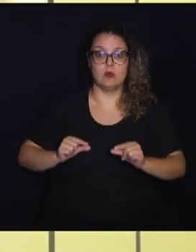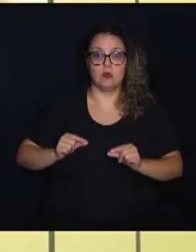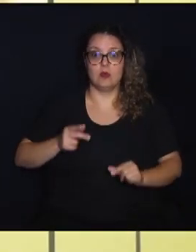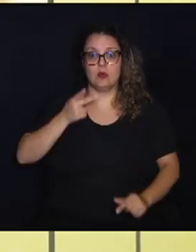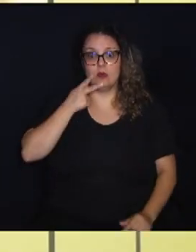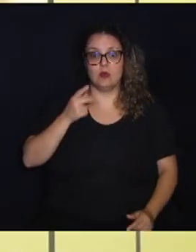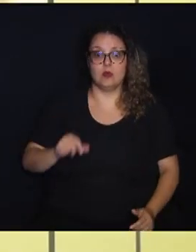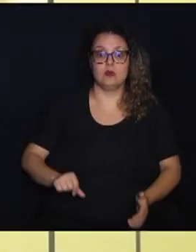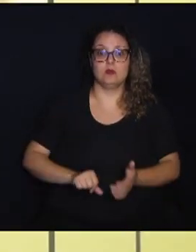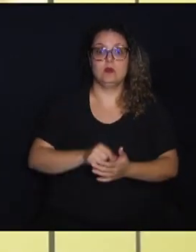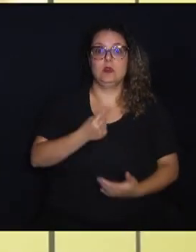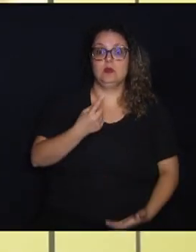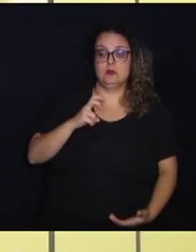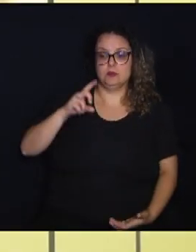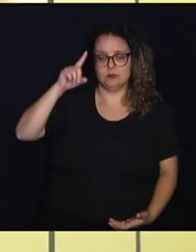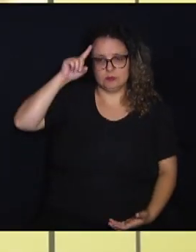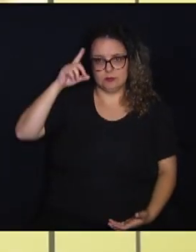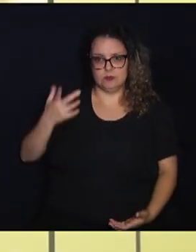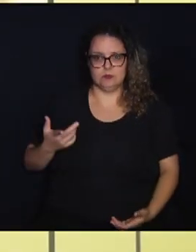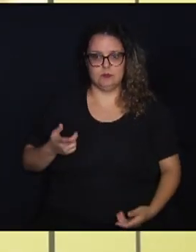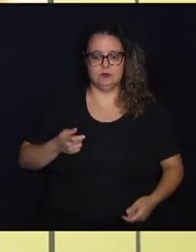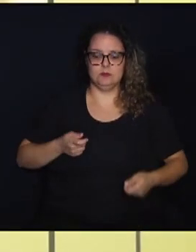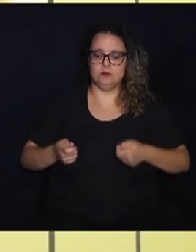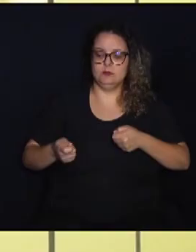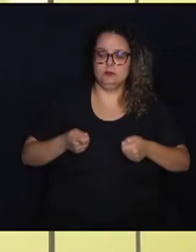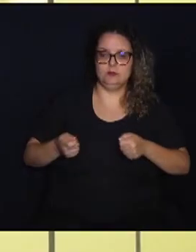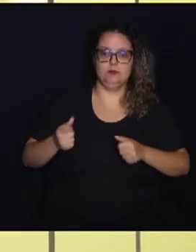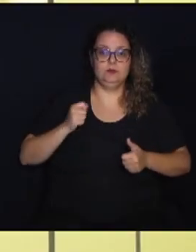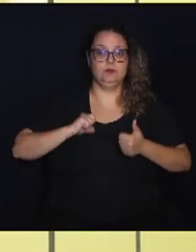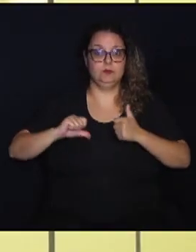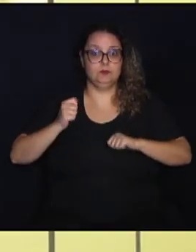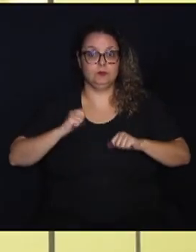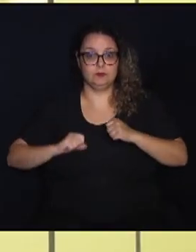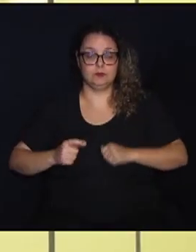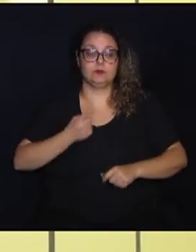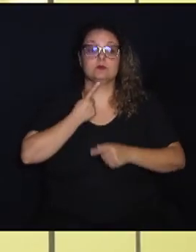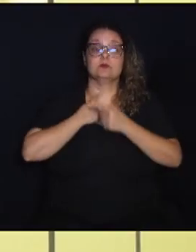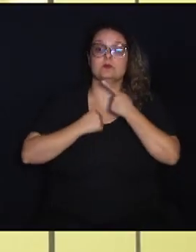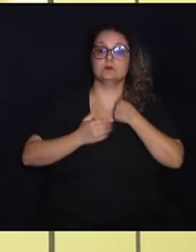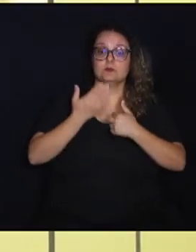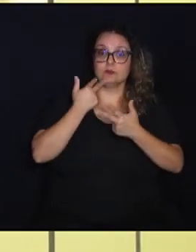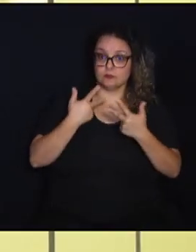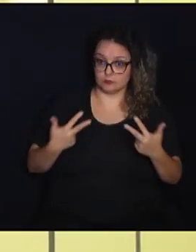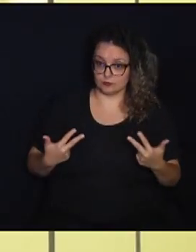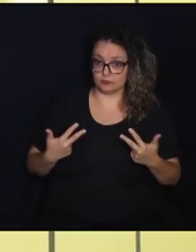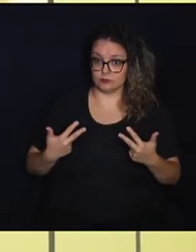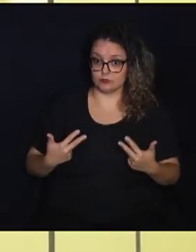15 dias, controlar a ansiedade, a vontade de comer e conseguir